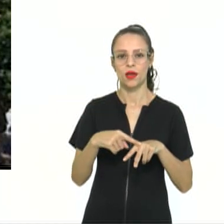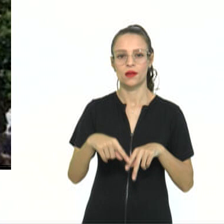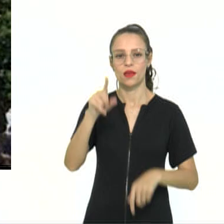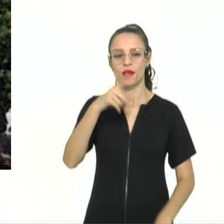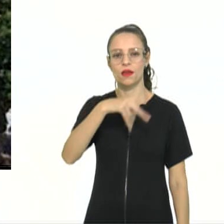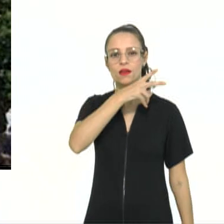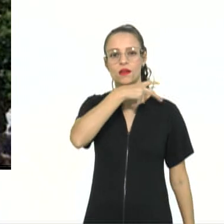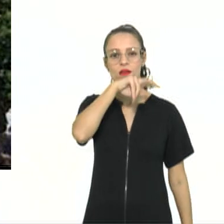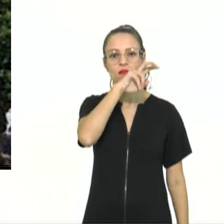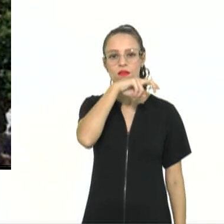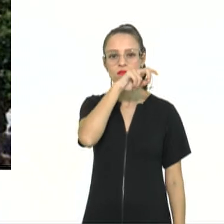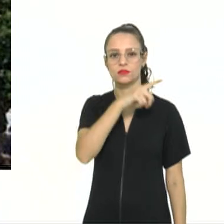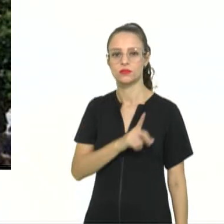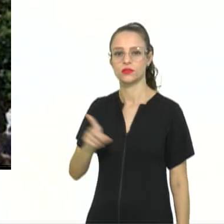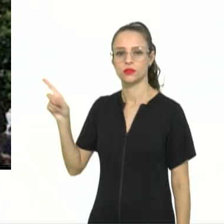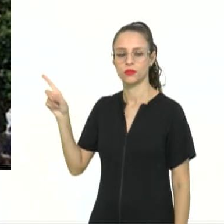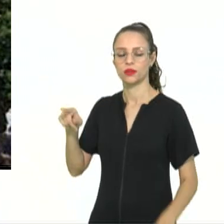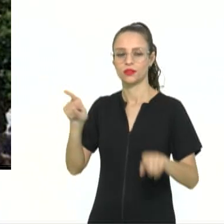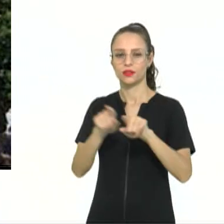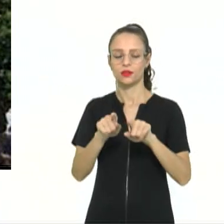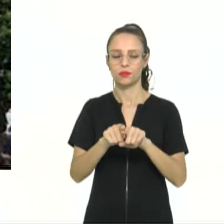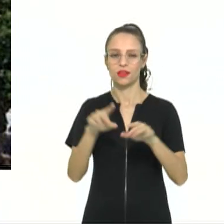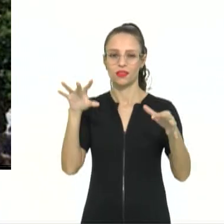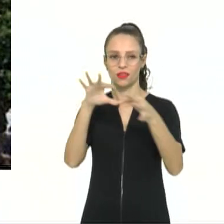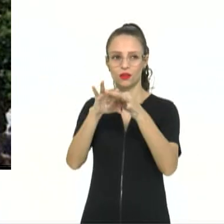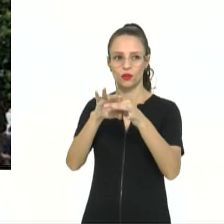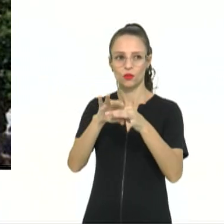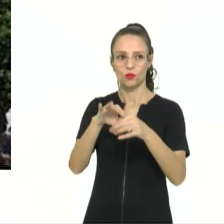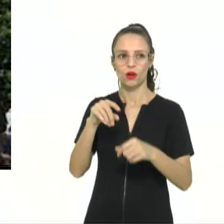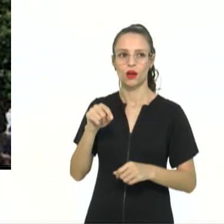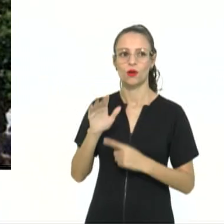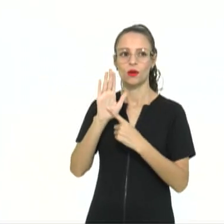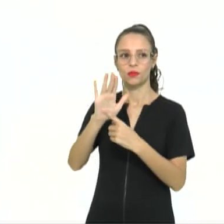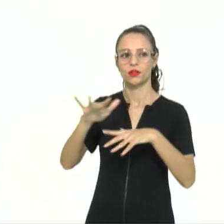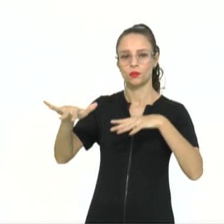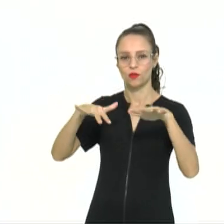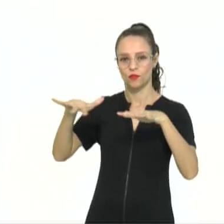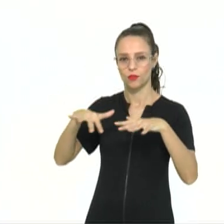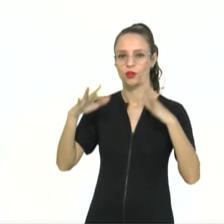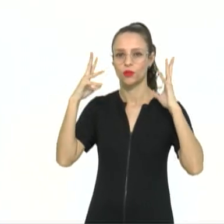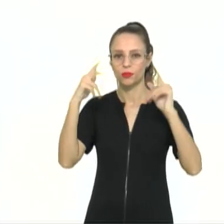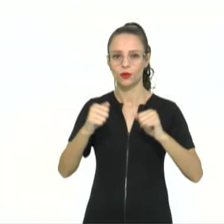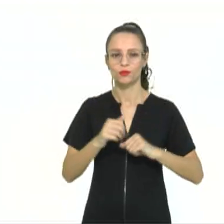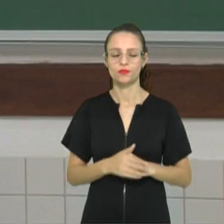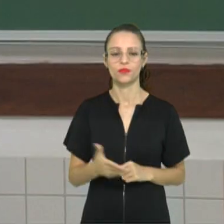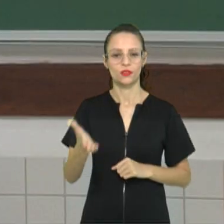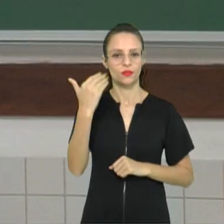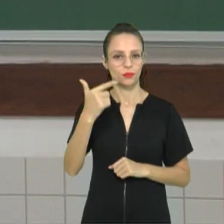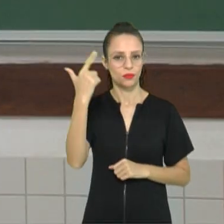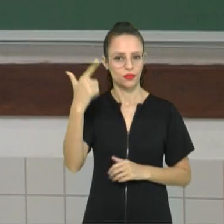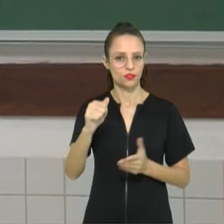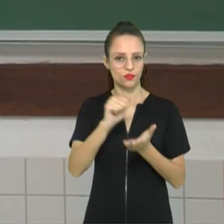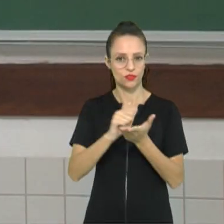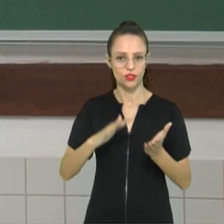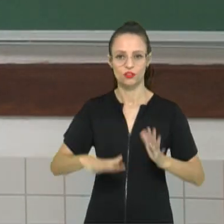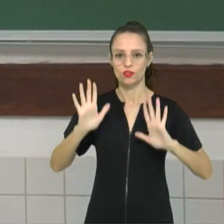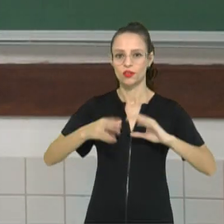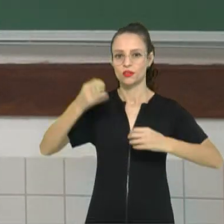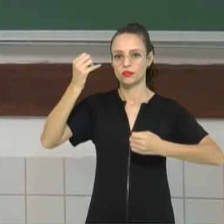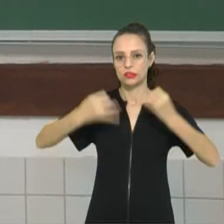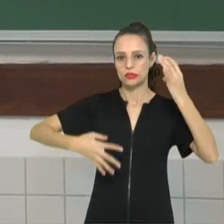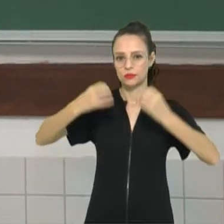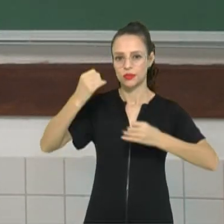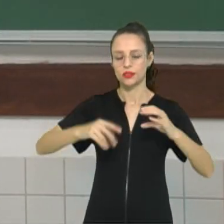serpente divino, né? Então também a ideia é representar o movimento deste animal. Bora para mais atividade então? Já falamos sobre